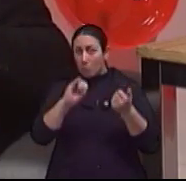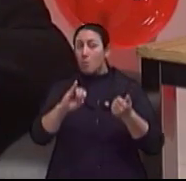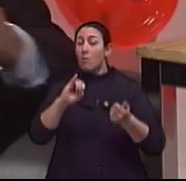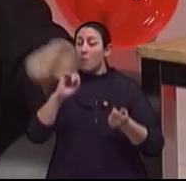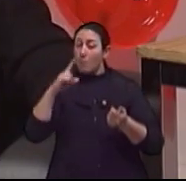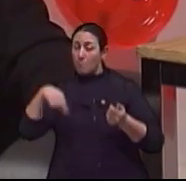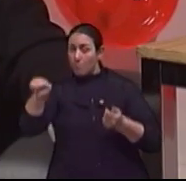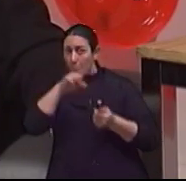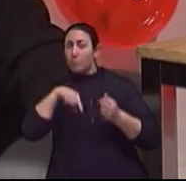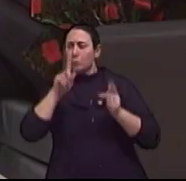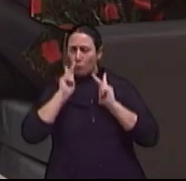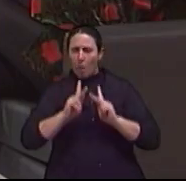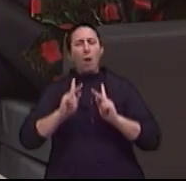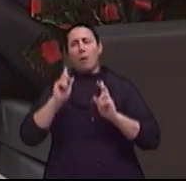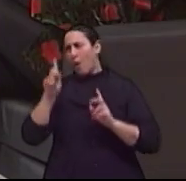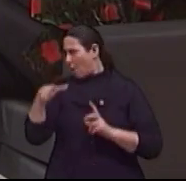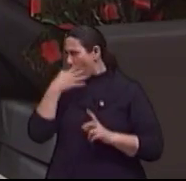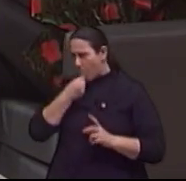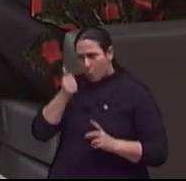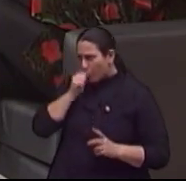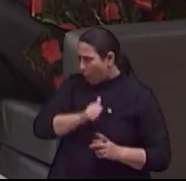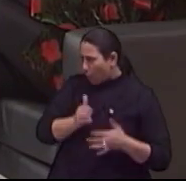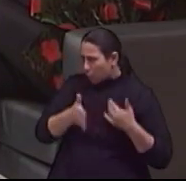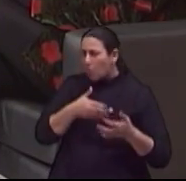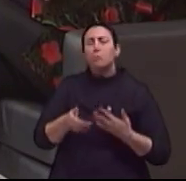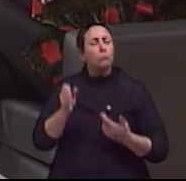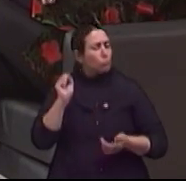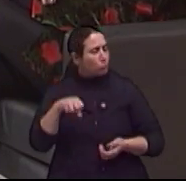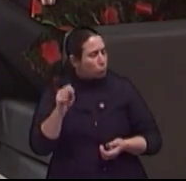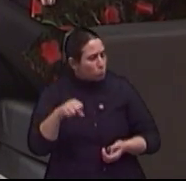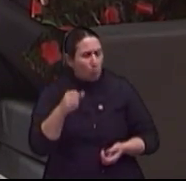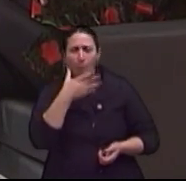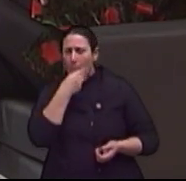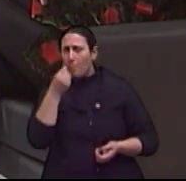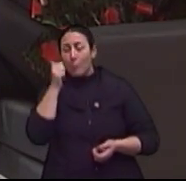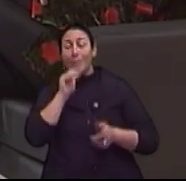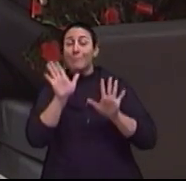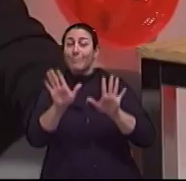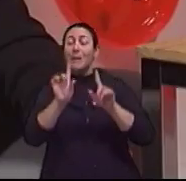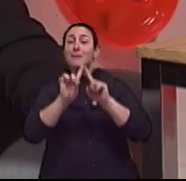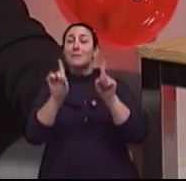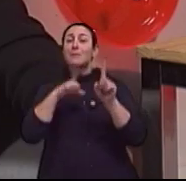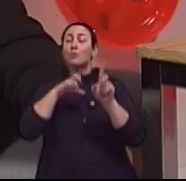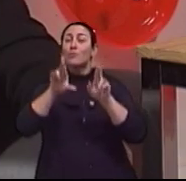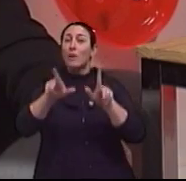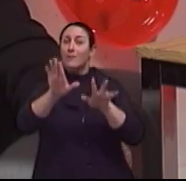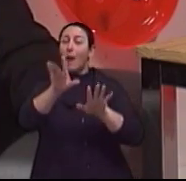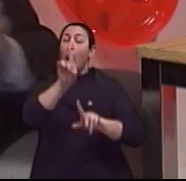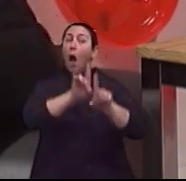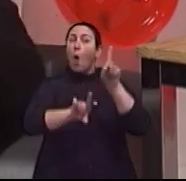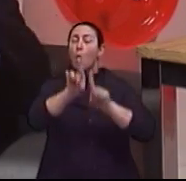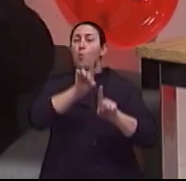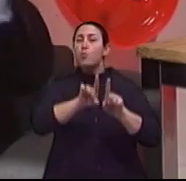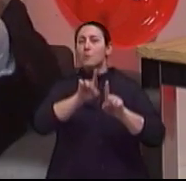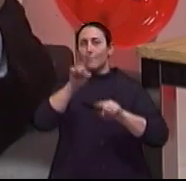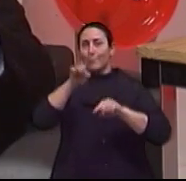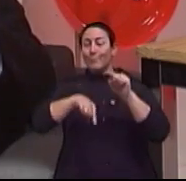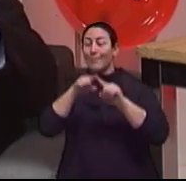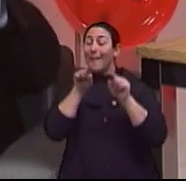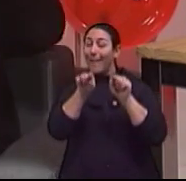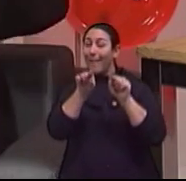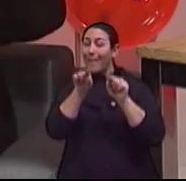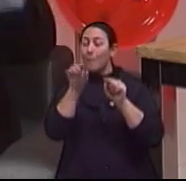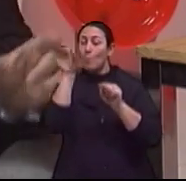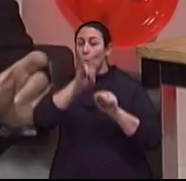raiz isso para homens e mulheres para homens sim e para mulheres também para mulheres também só que assim tem produtos que não se usa aí que tá o